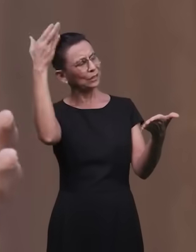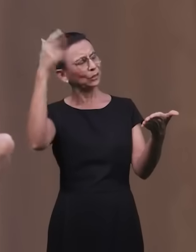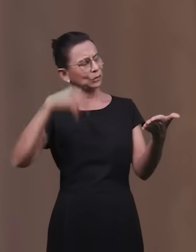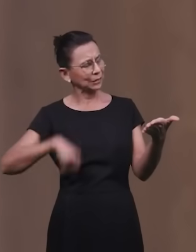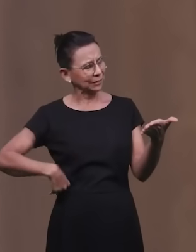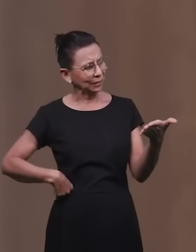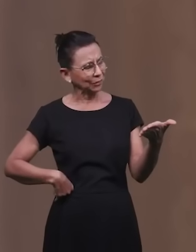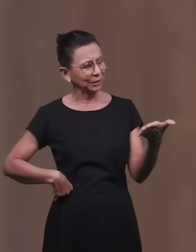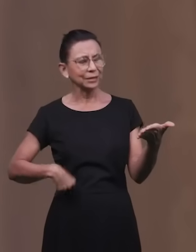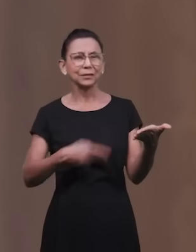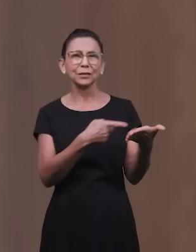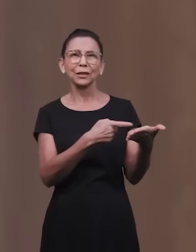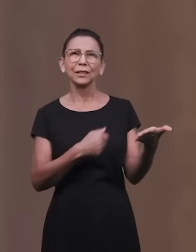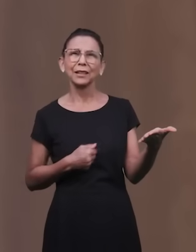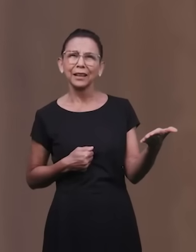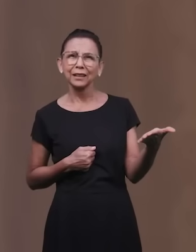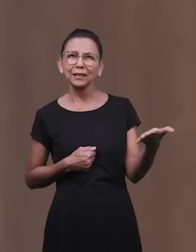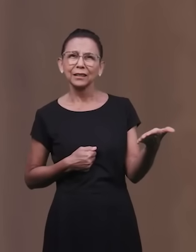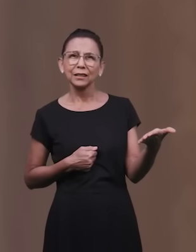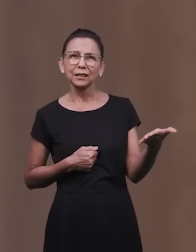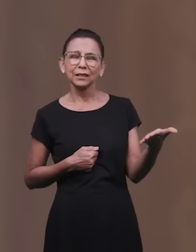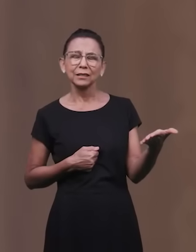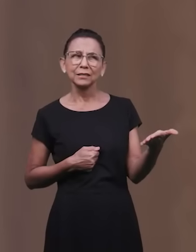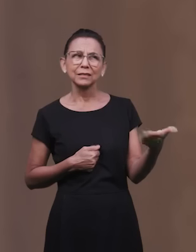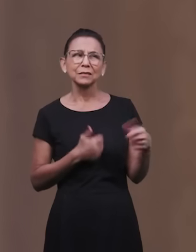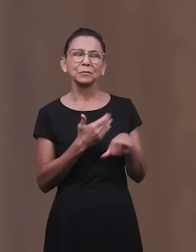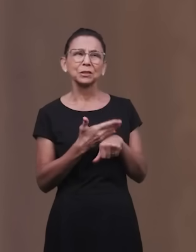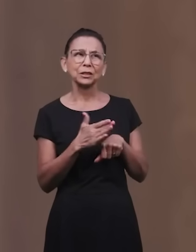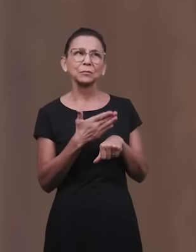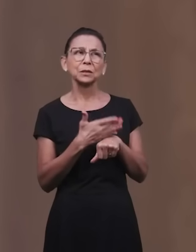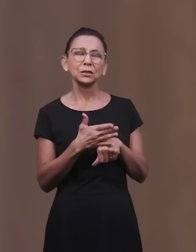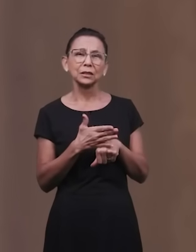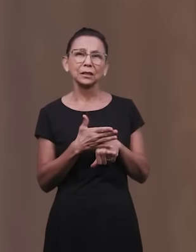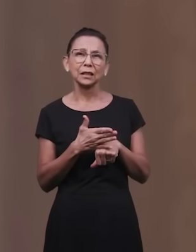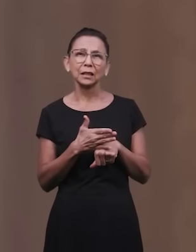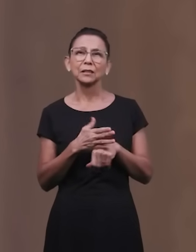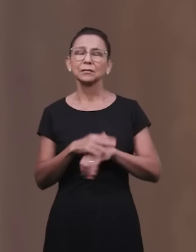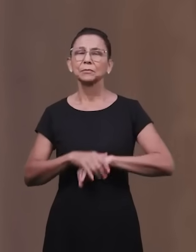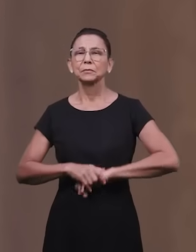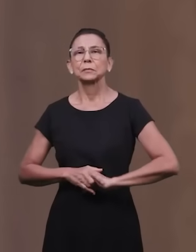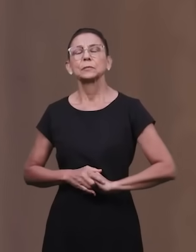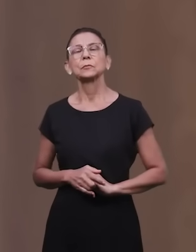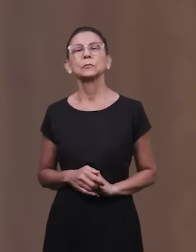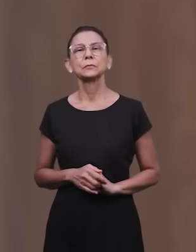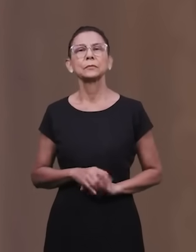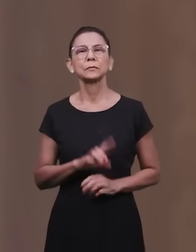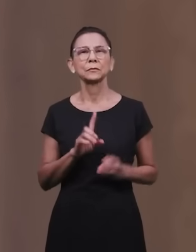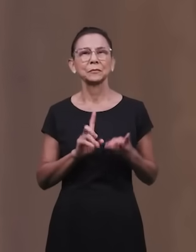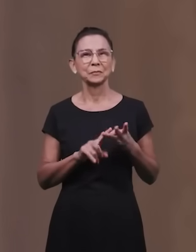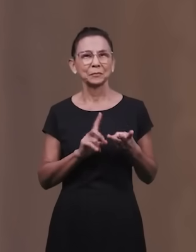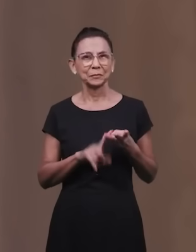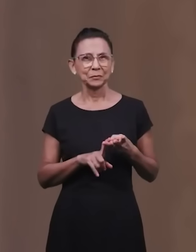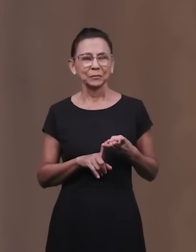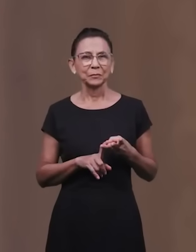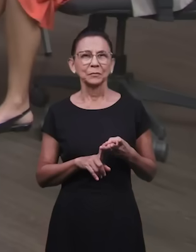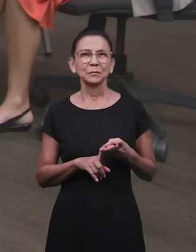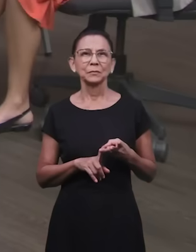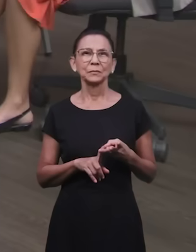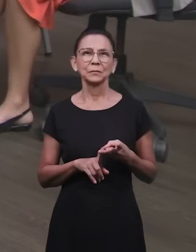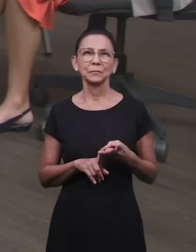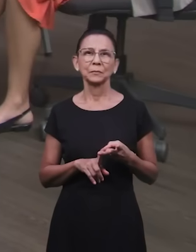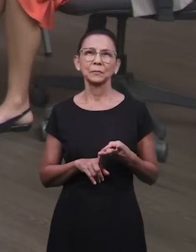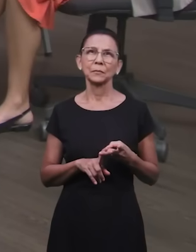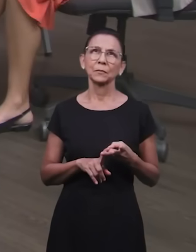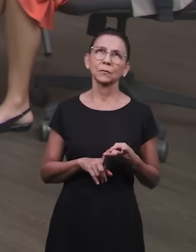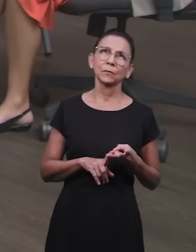Que solução que eu tenho para isso? Vai se exercitar em solução além de problema. Ok? Uma